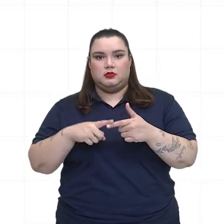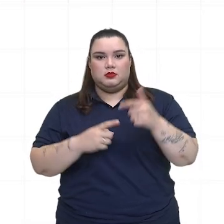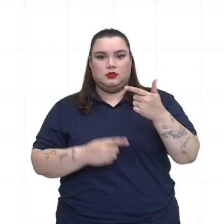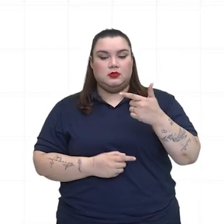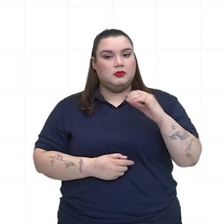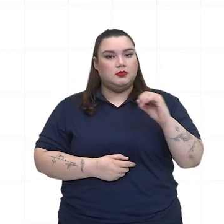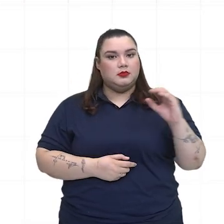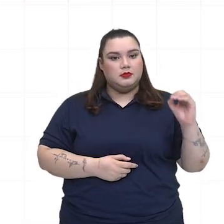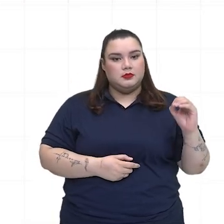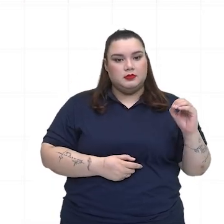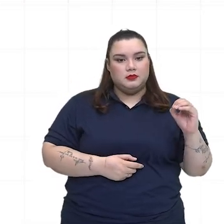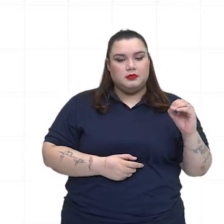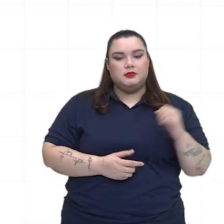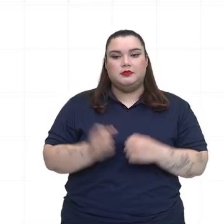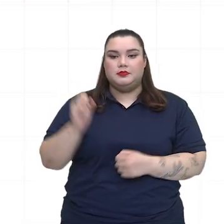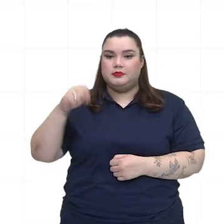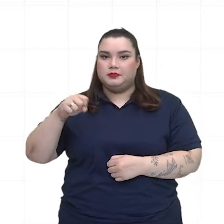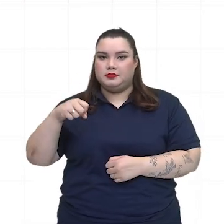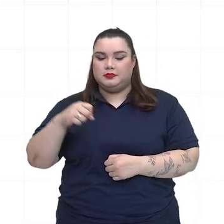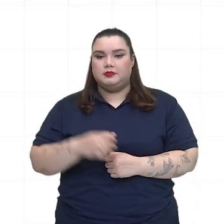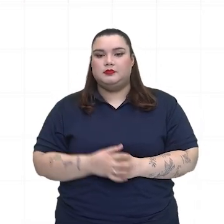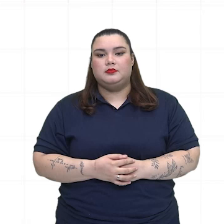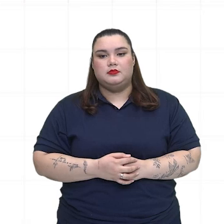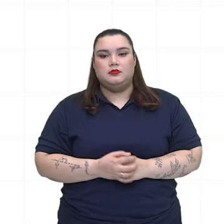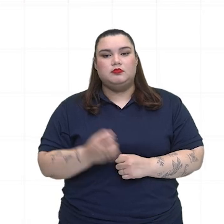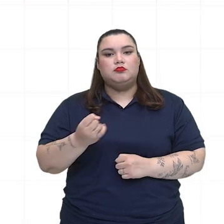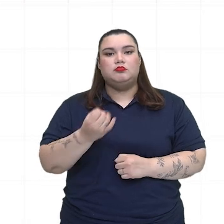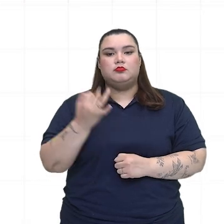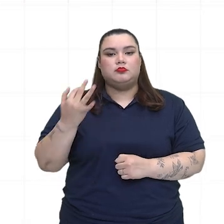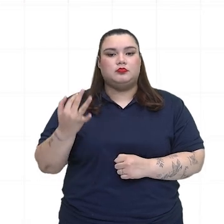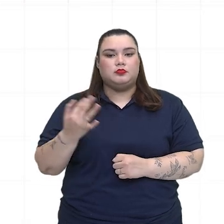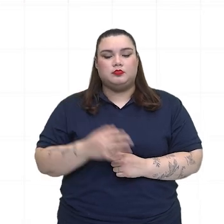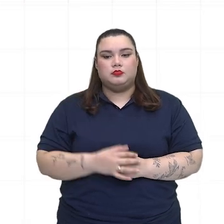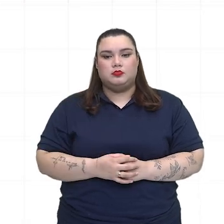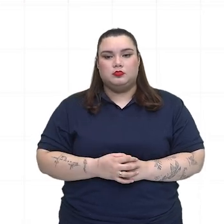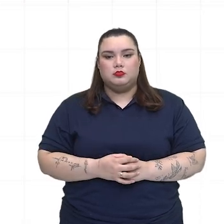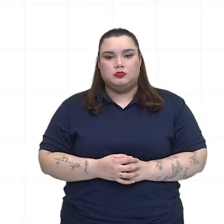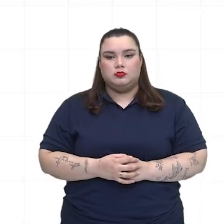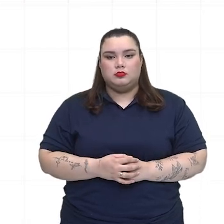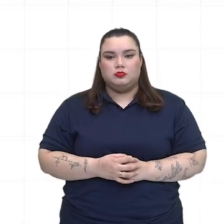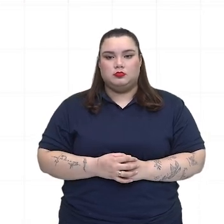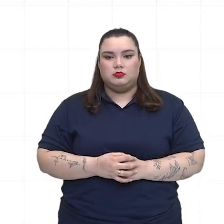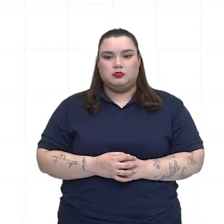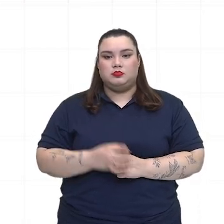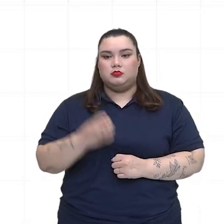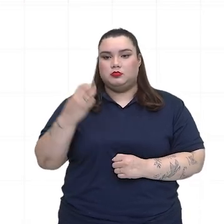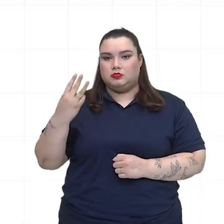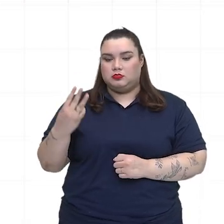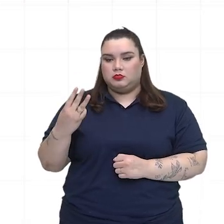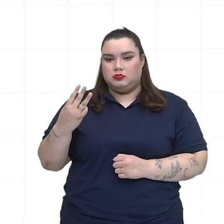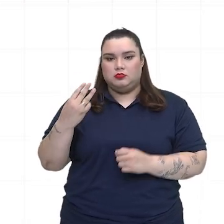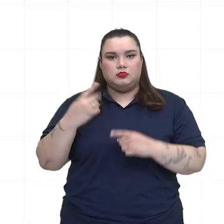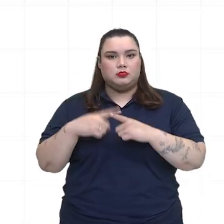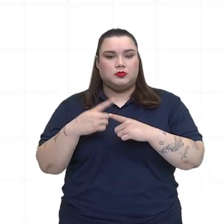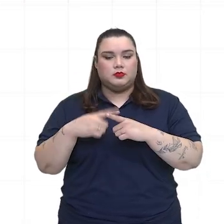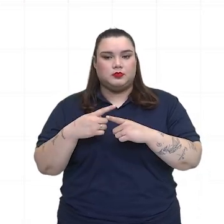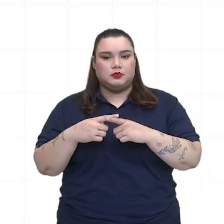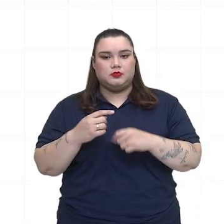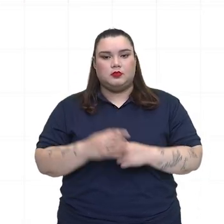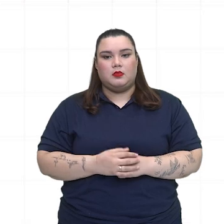765 por 200? Agora sim. Quanto dá isso aqui? Isso aqui vai dar 3. Por